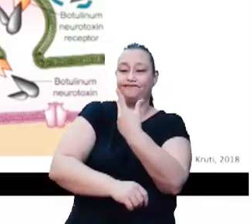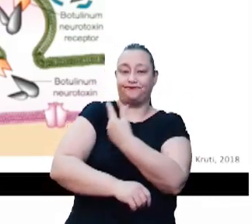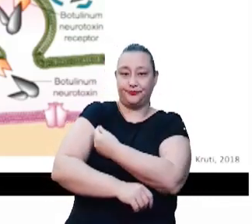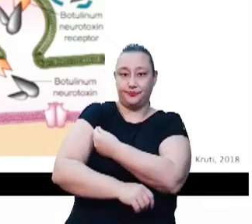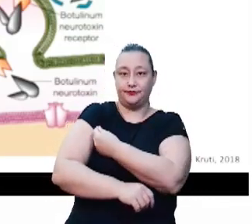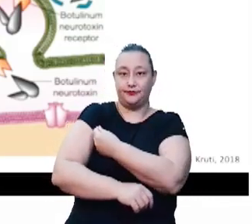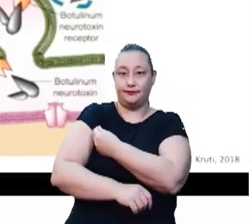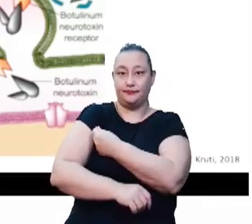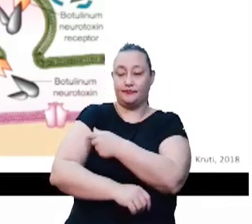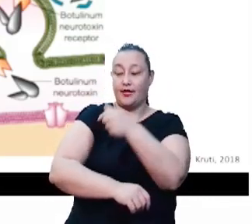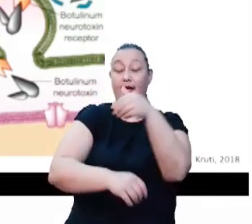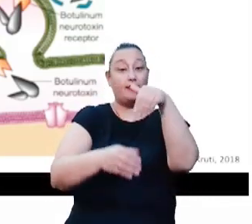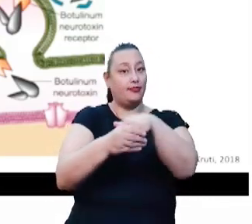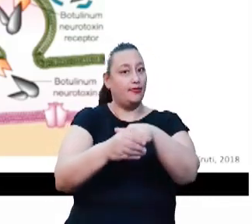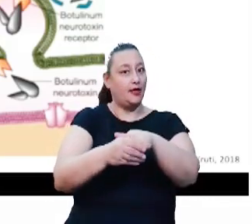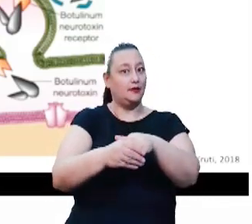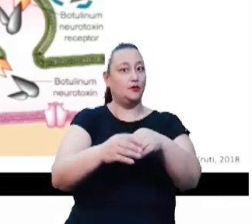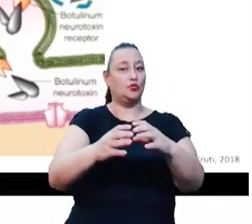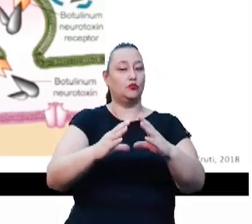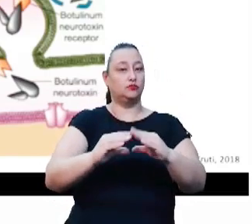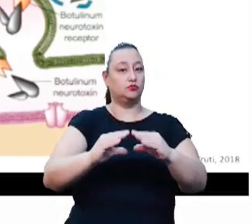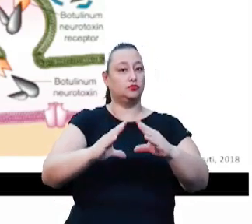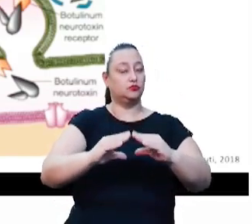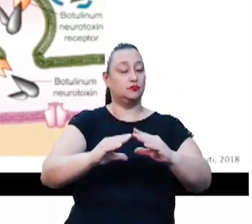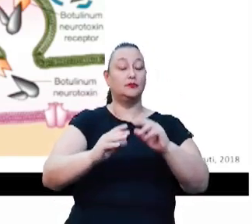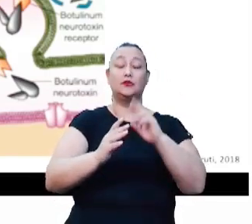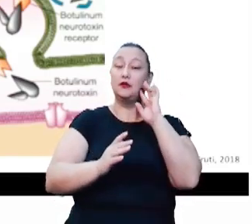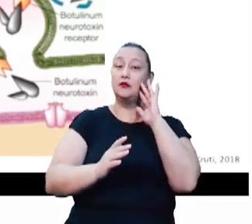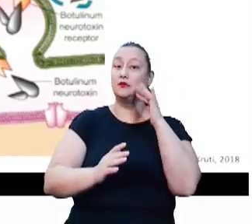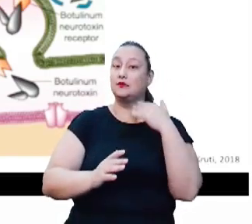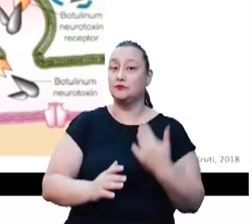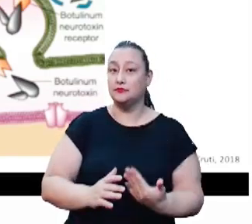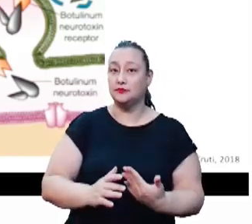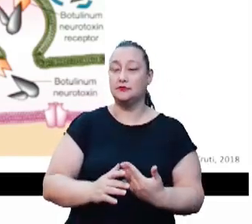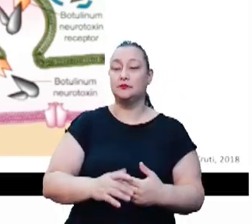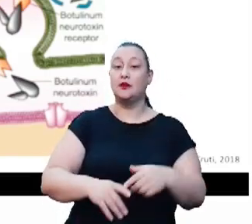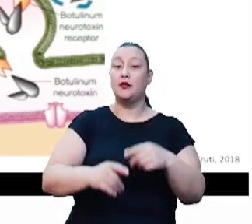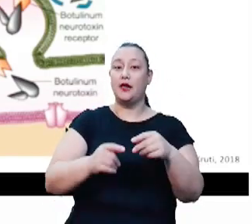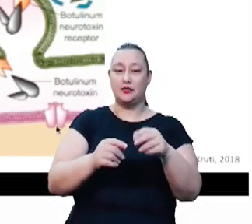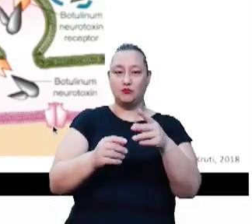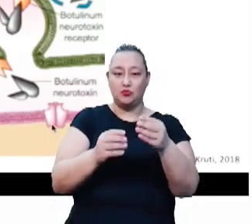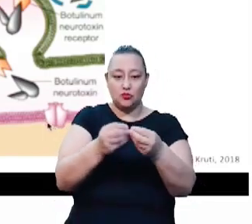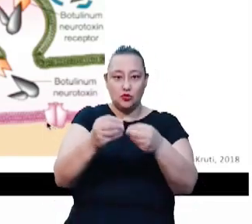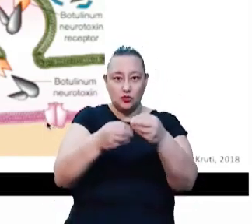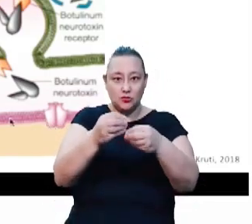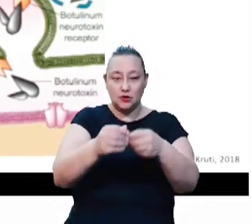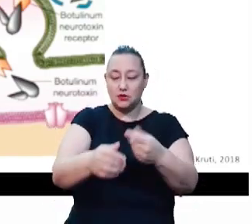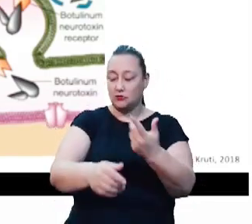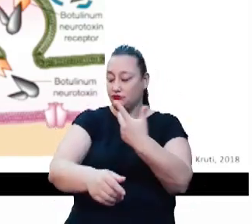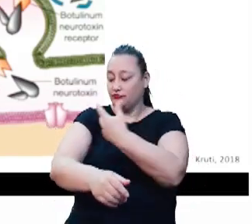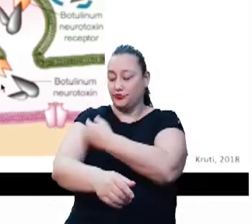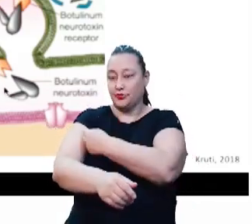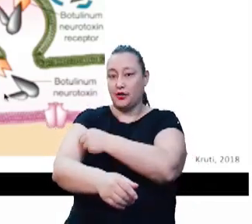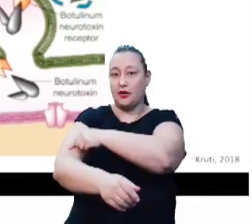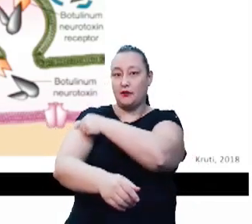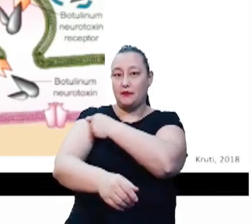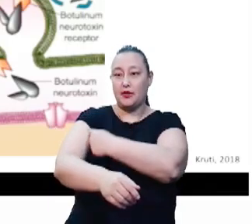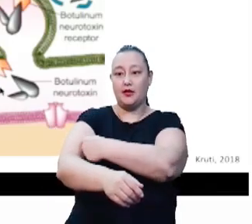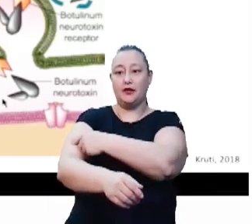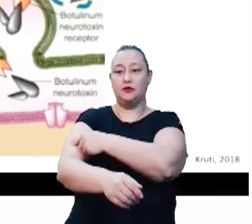é intramuscular, né, ela é dentro do músculo, o que acontece? Essa toxina, ela vem do músculo para cá, para